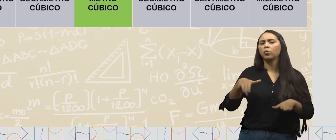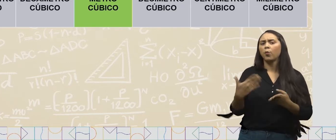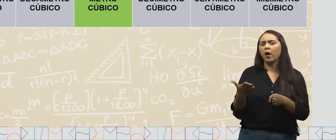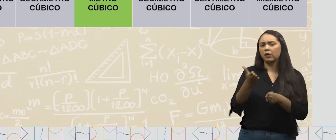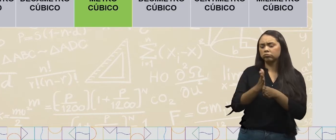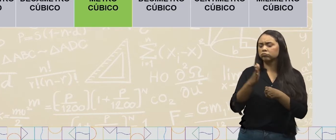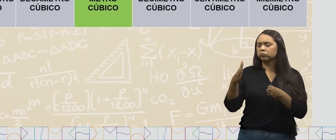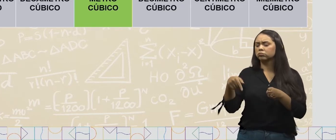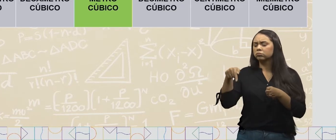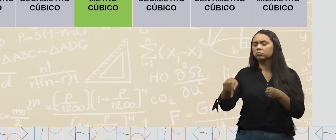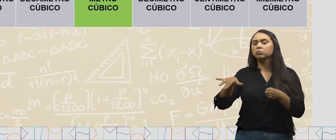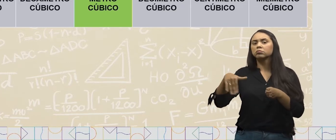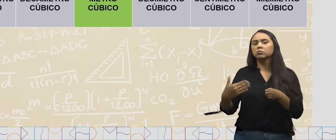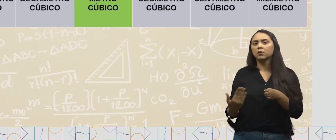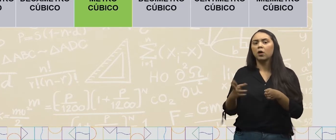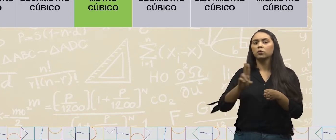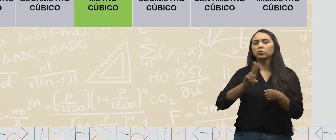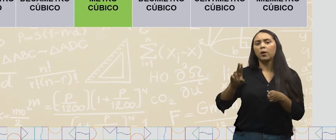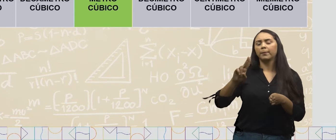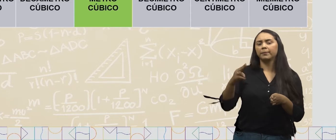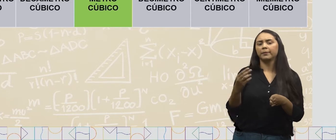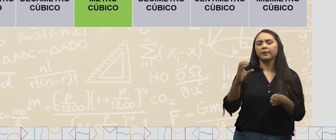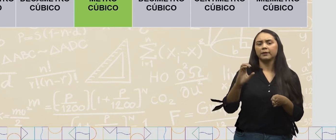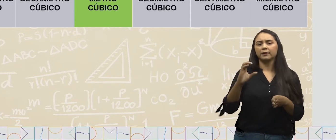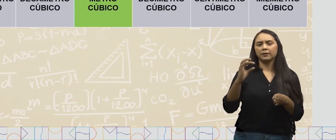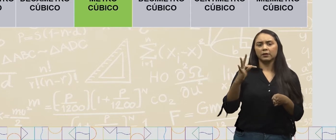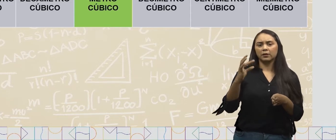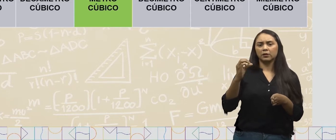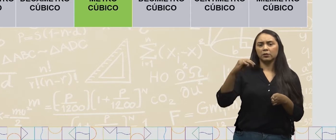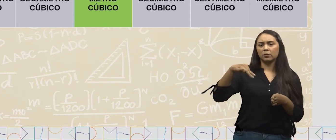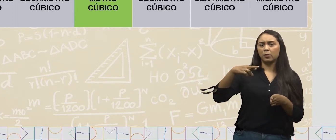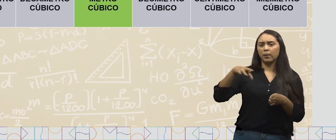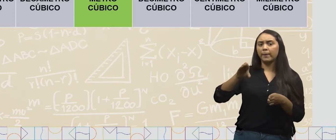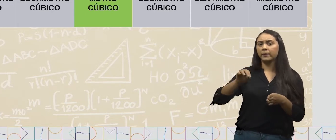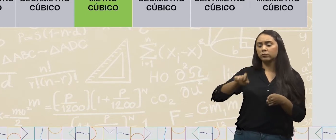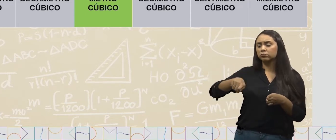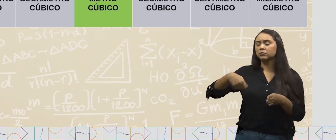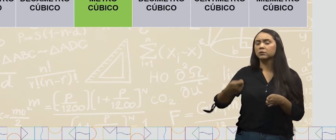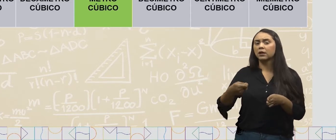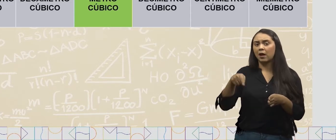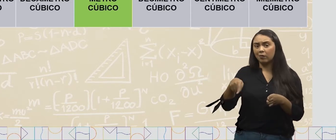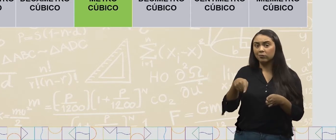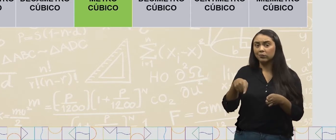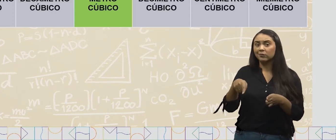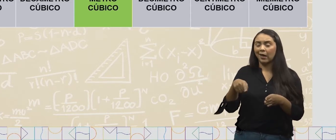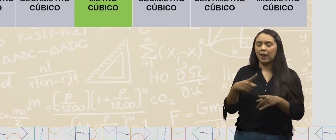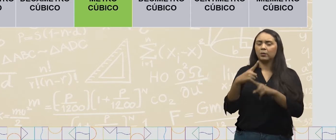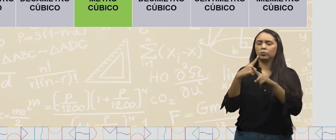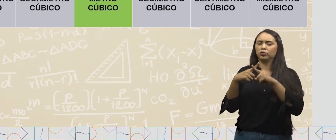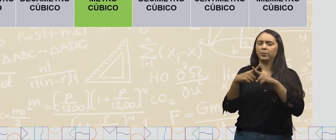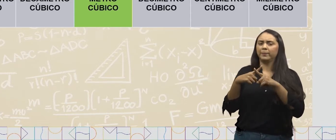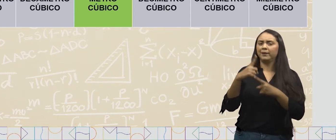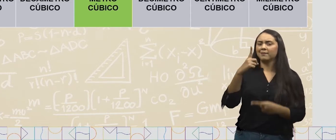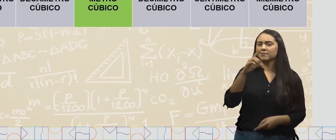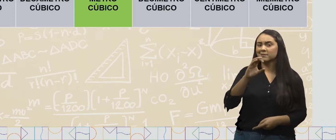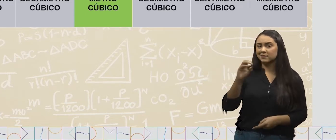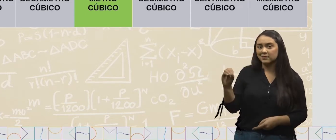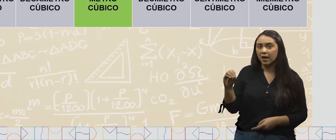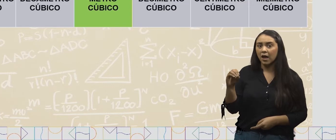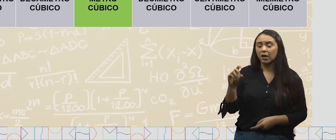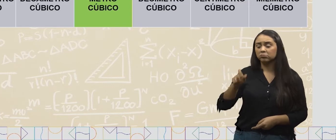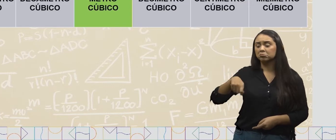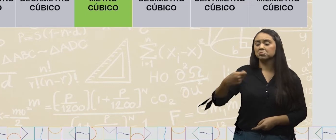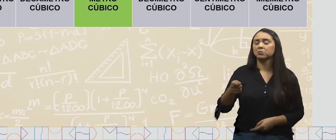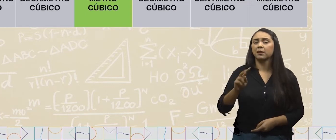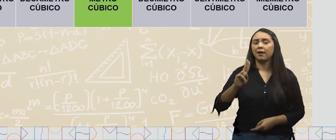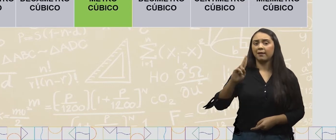hectômetro cúbico. Ele multiplica o metro cúbico por 100 e tem como símbolo